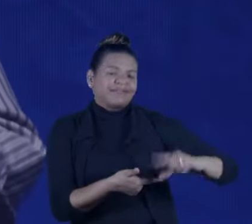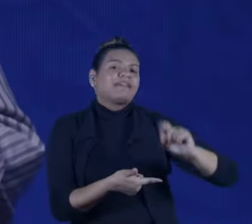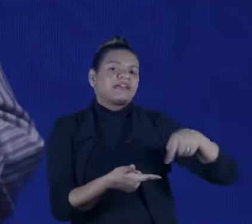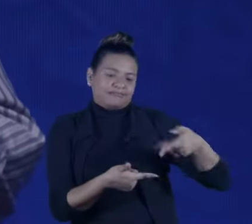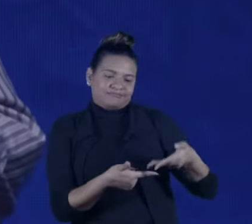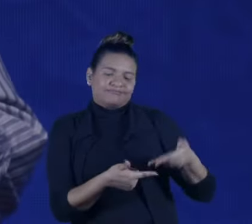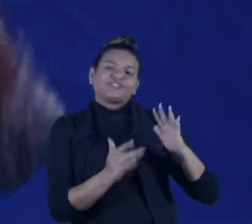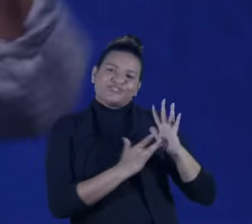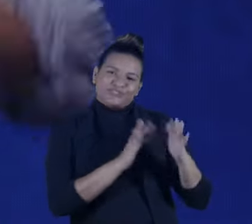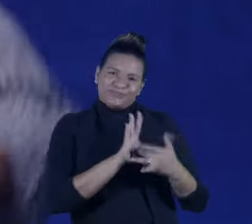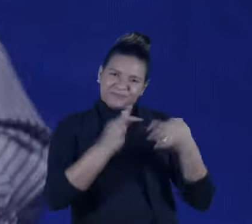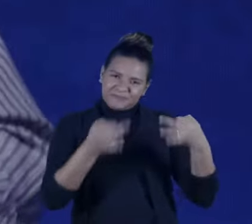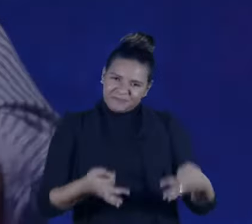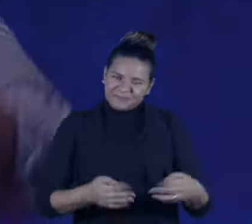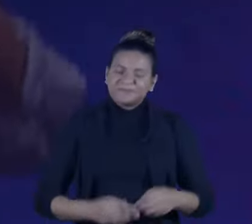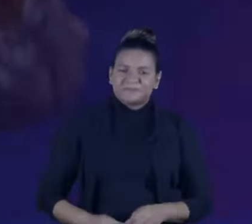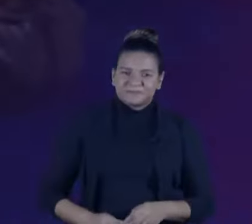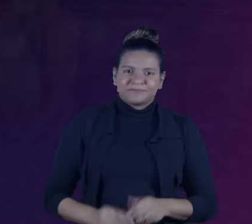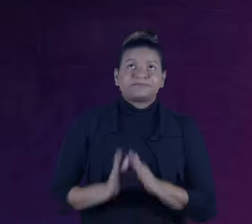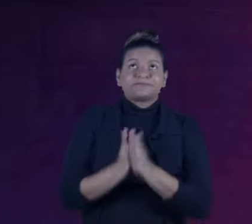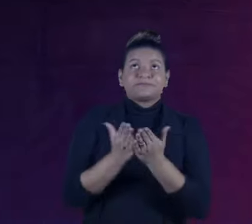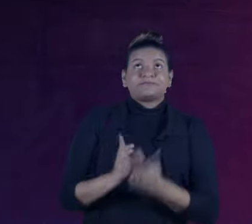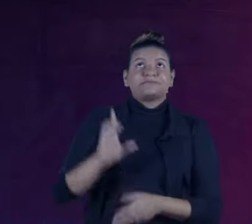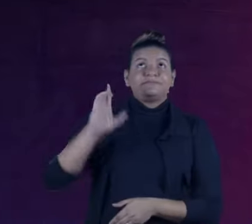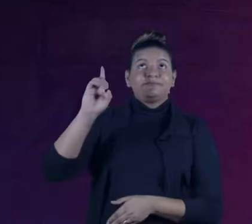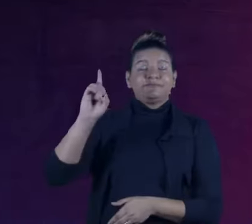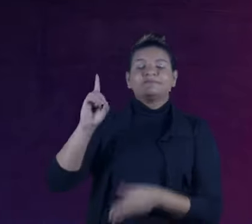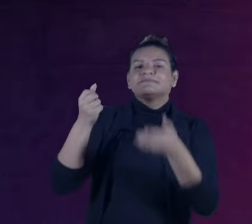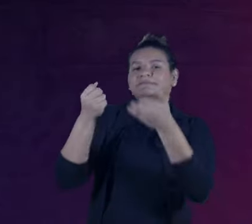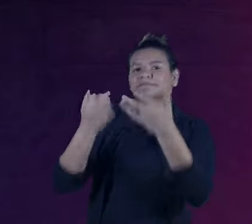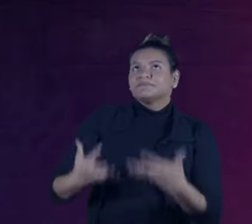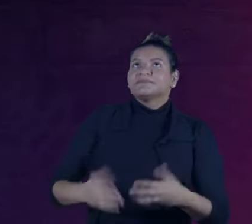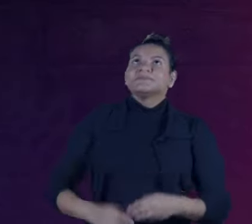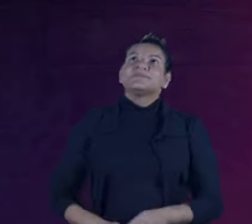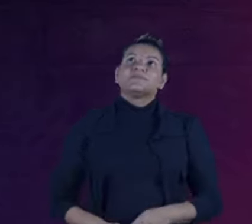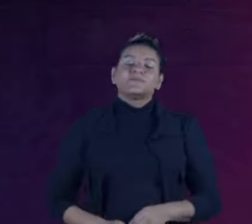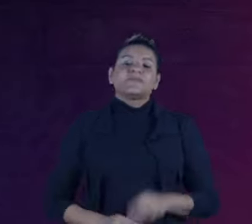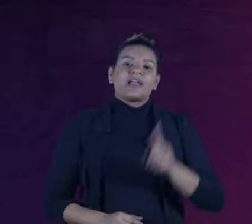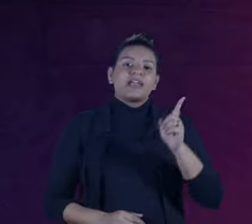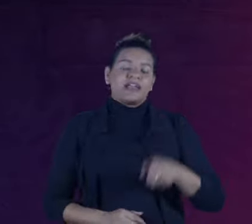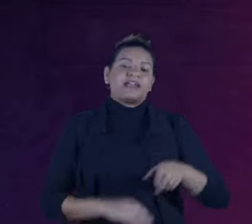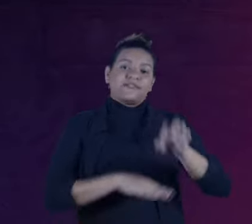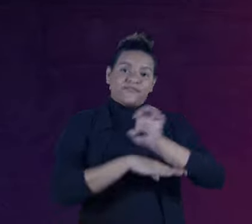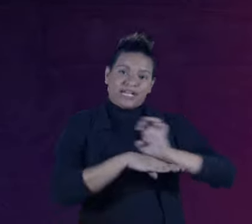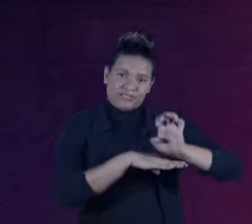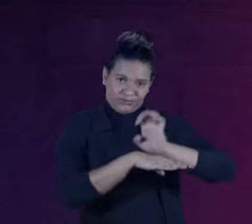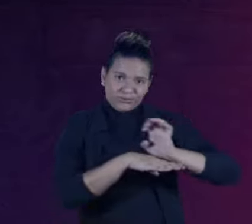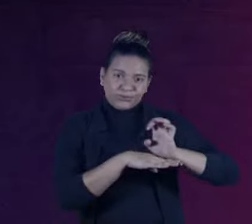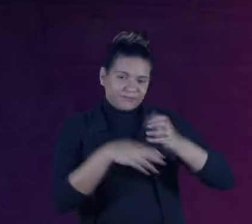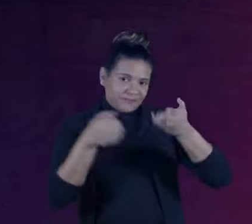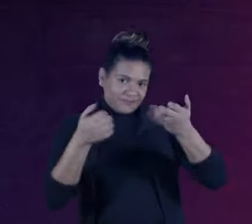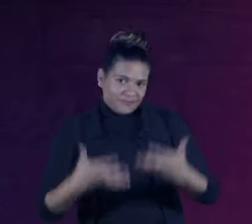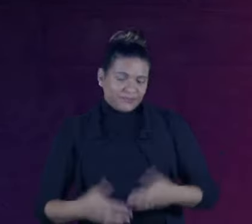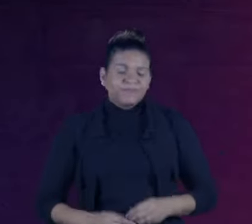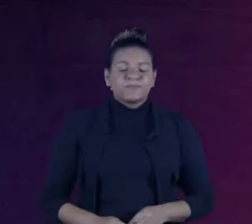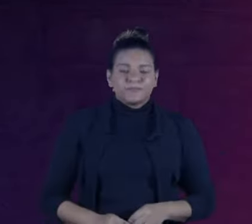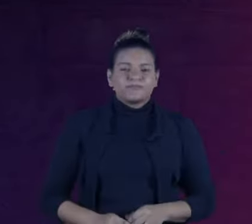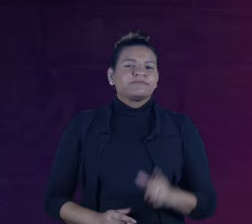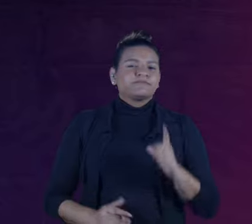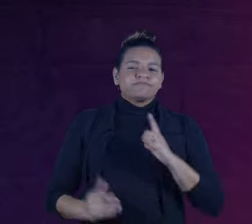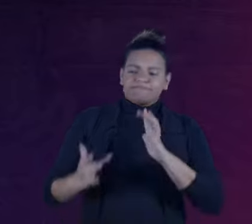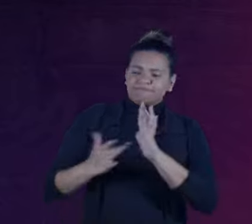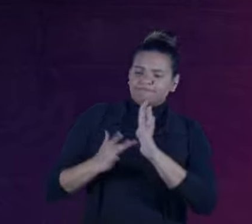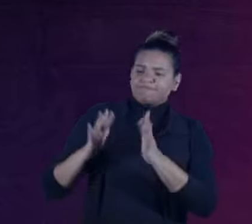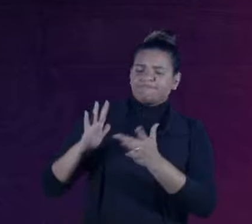diz assim: edificados sobre o fundamento dos apóstolos e os profetas, sendo ele mesmo